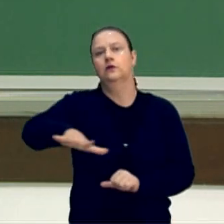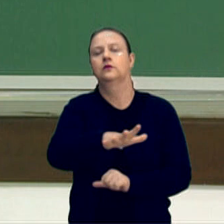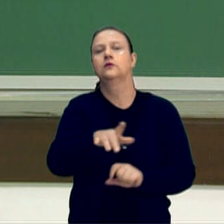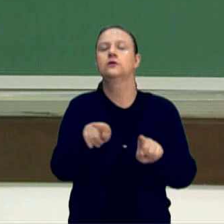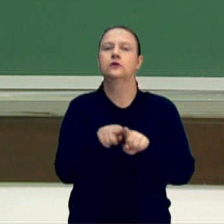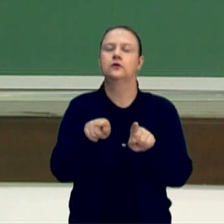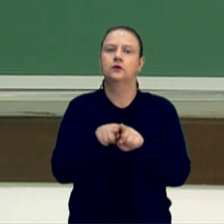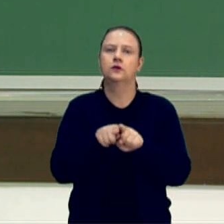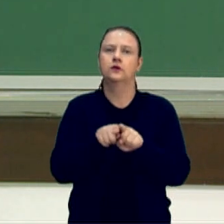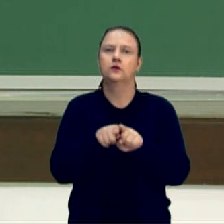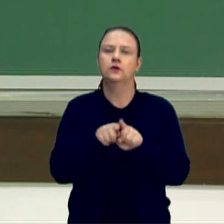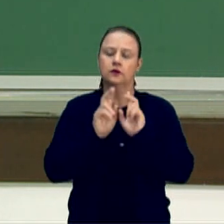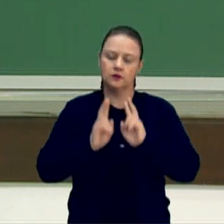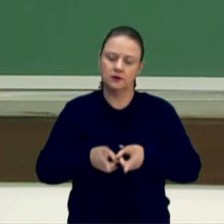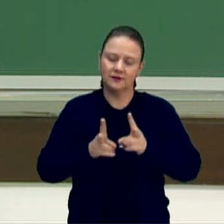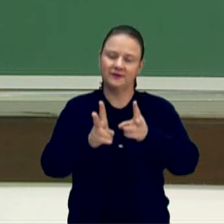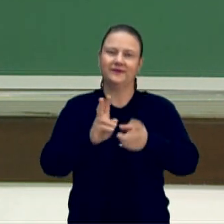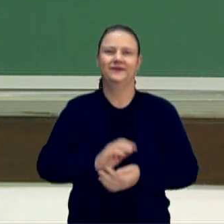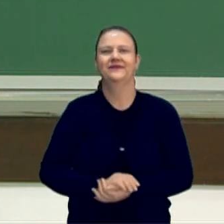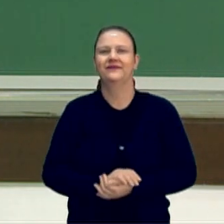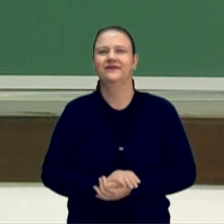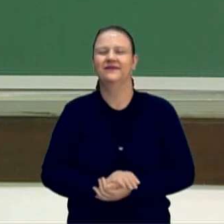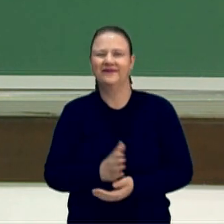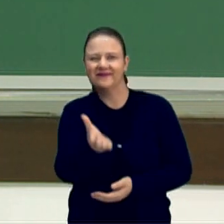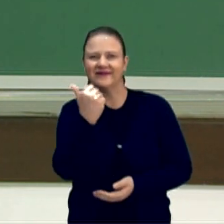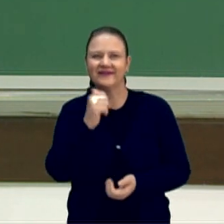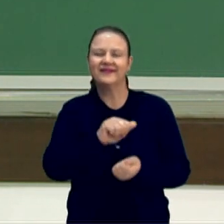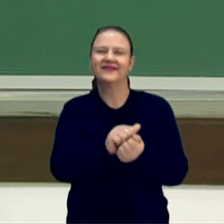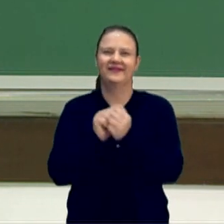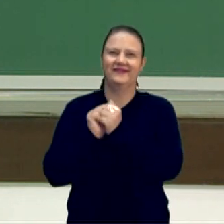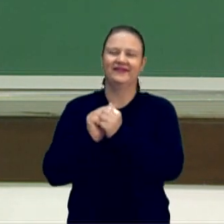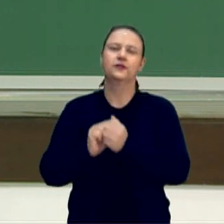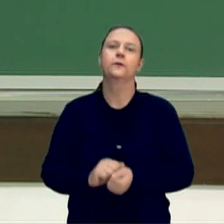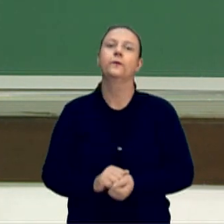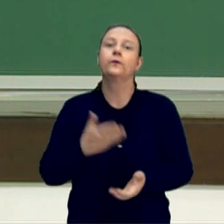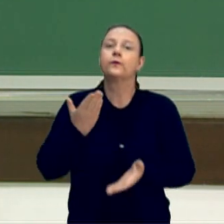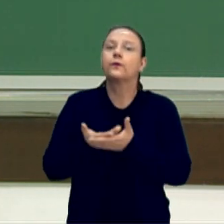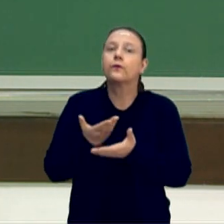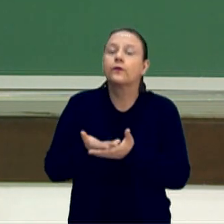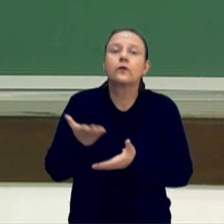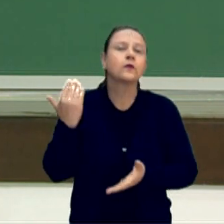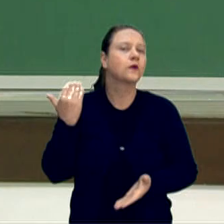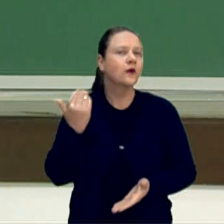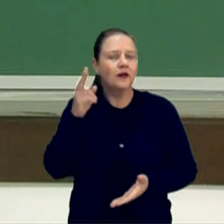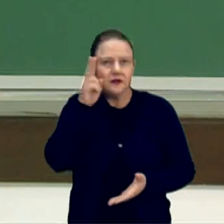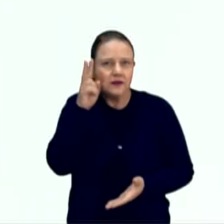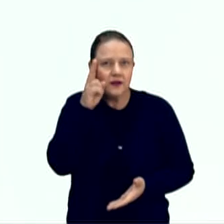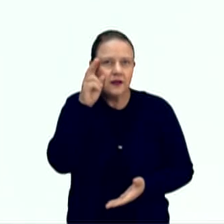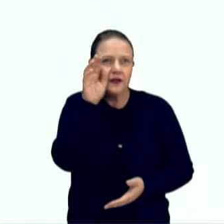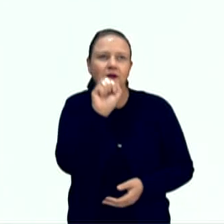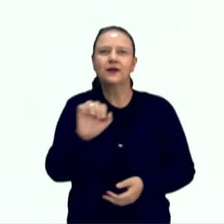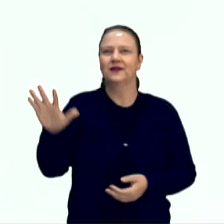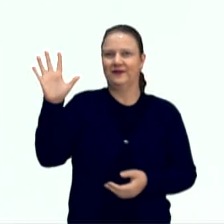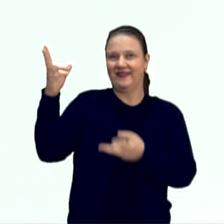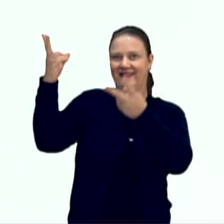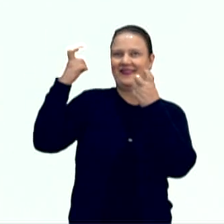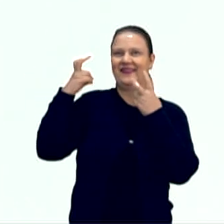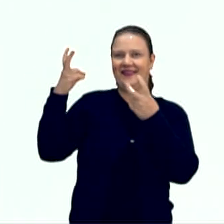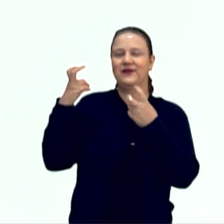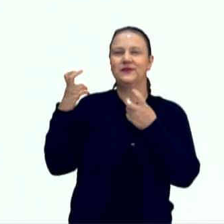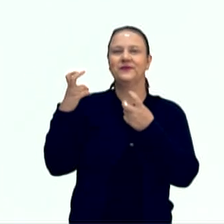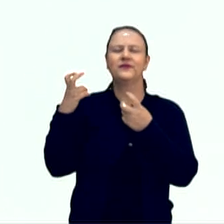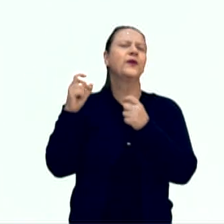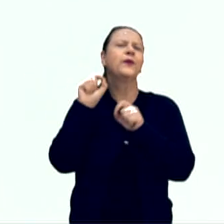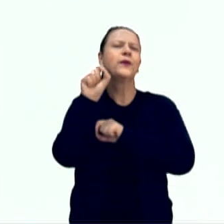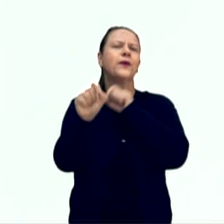transformando constantemente. Tudo bem? Vamos lá então? Na aula anterior, lembra desse mapa? Olha lá, ó. Esse mapa